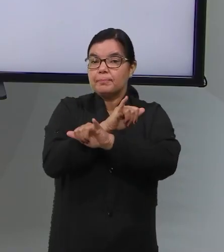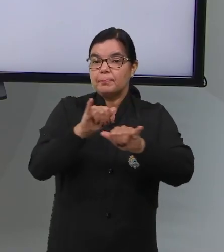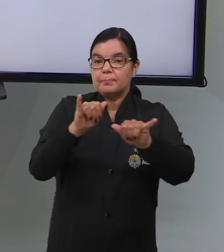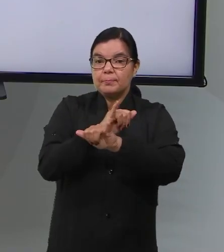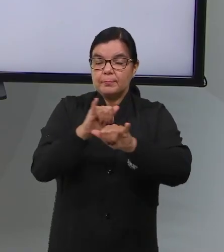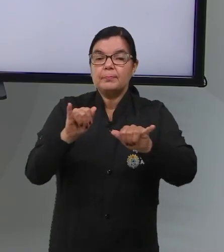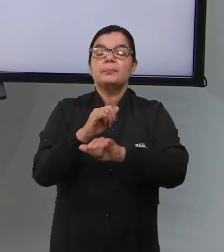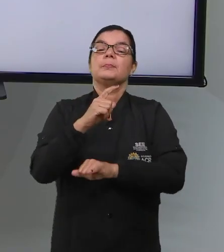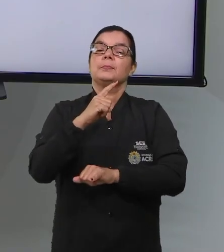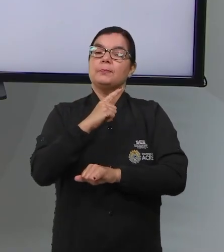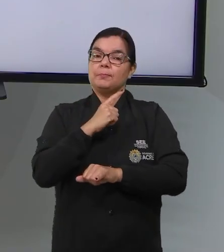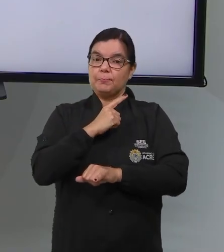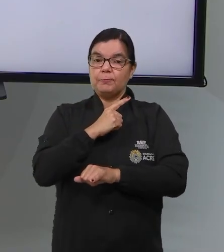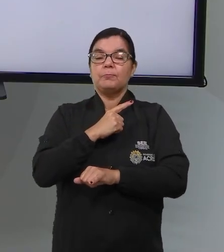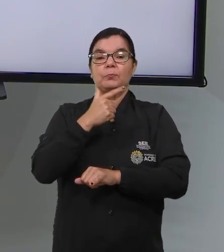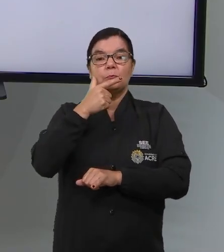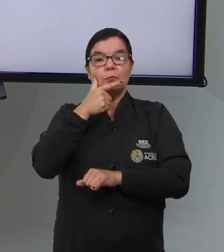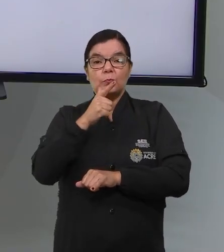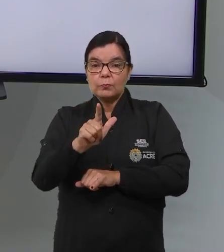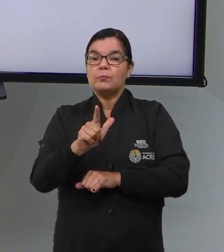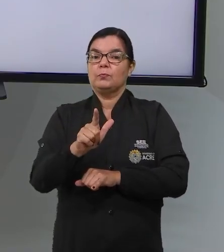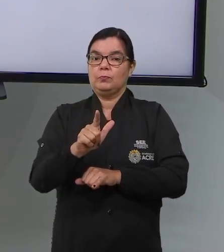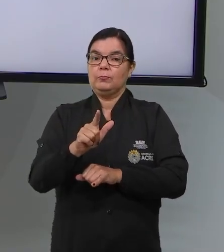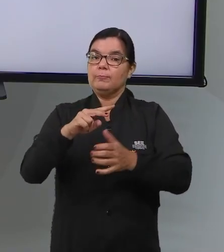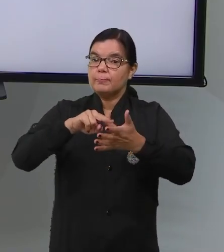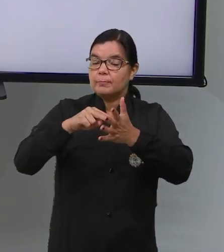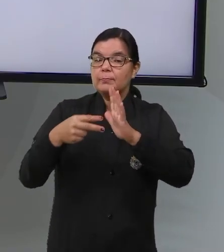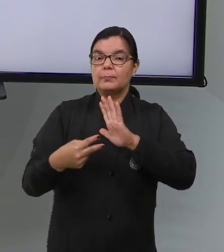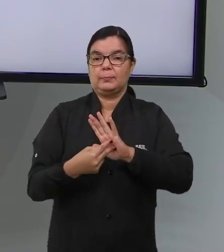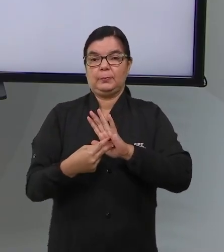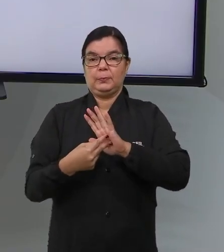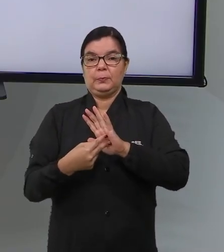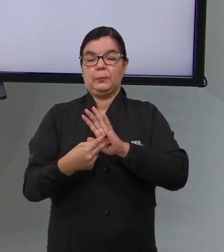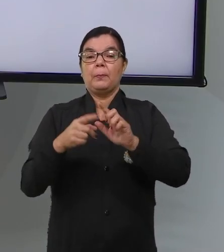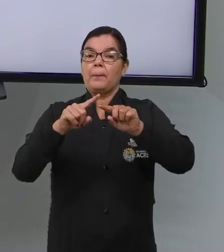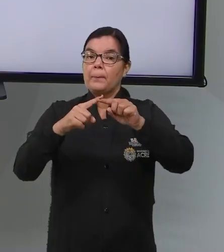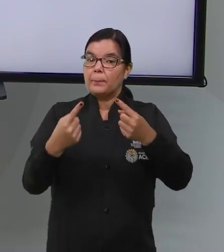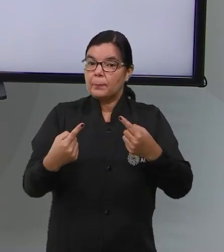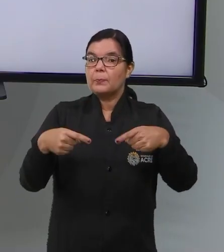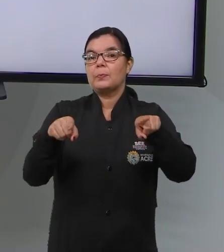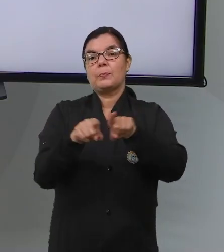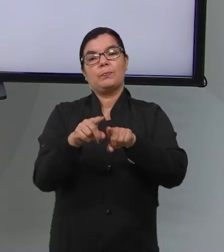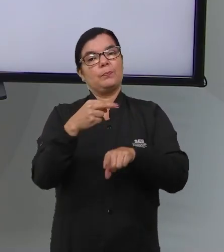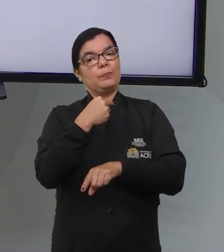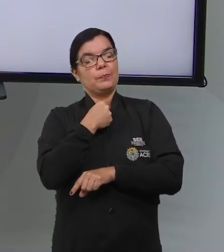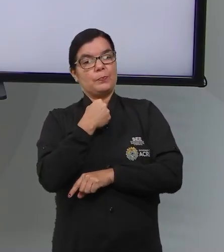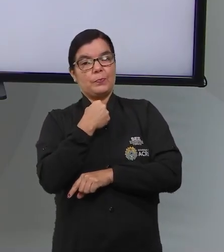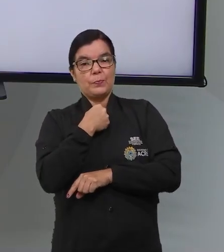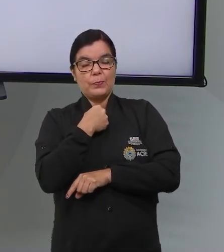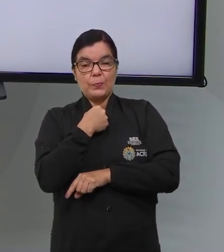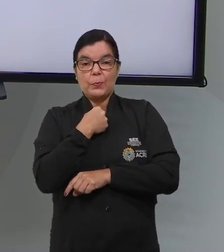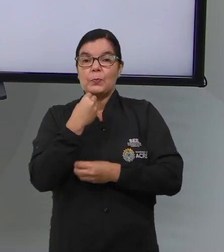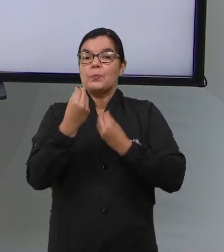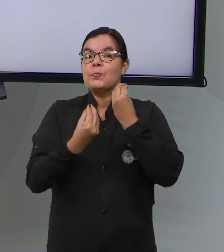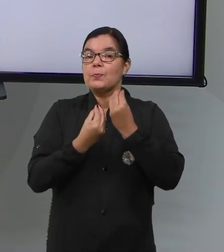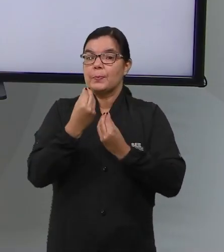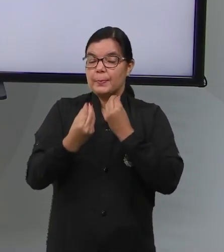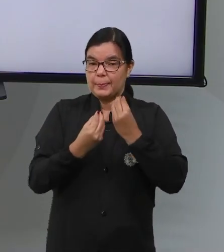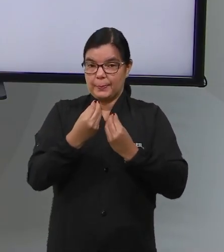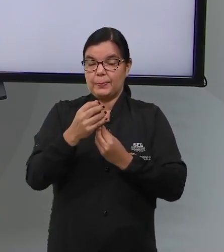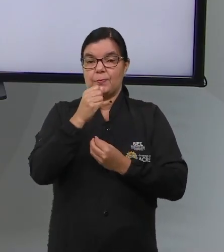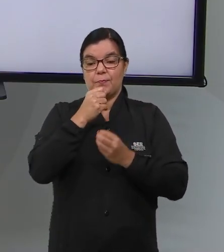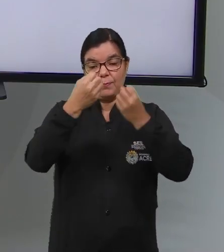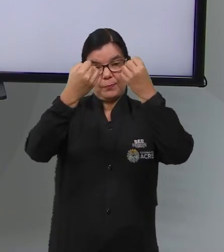que ele tem um alcance, digamos assim, significativo. Mas também não podemos desconsiderar, como